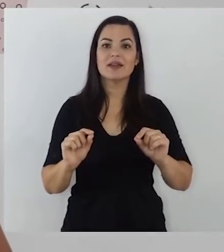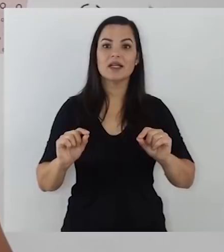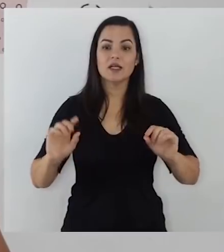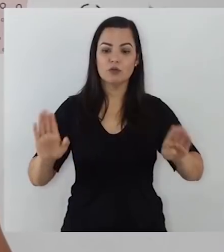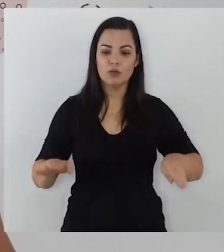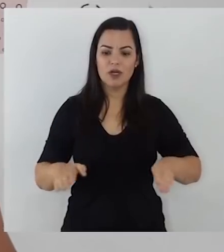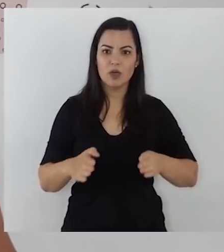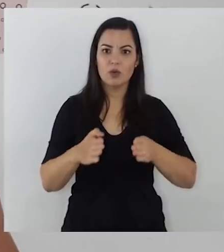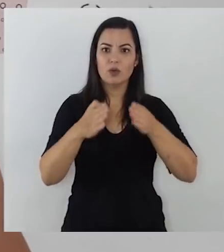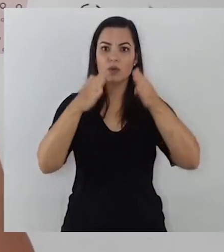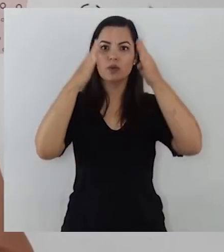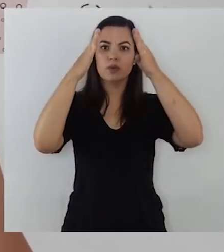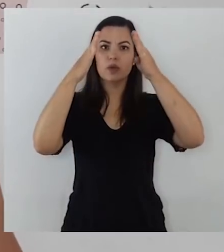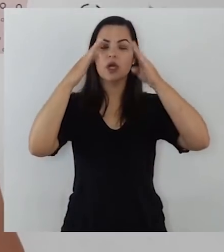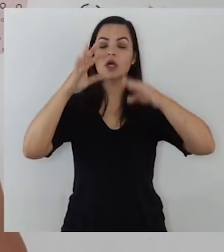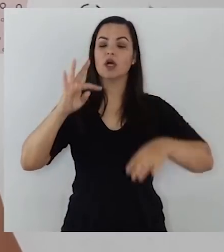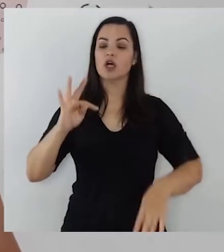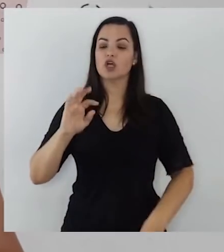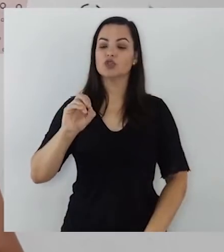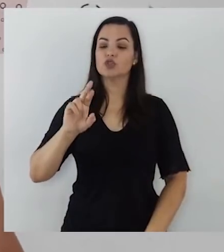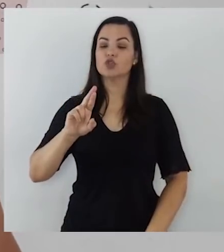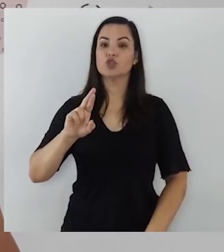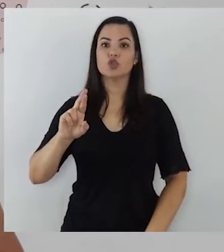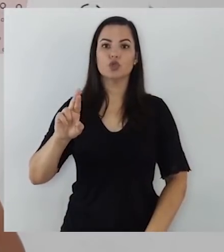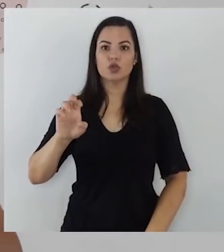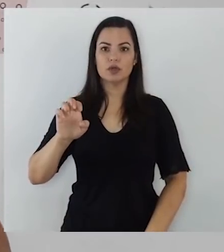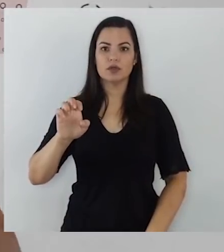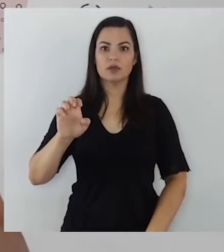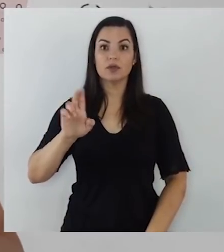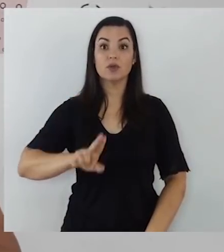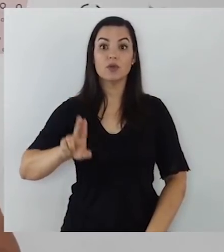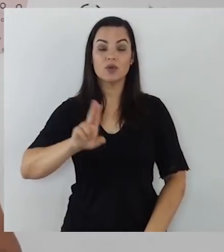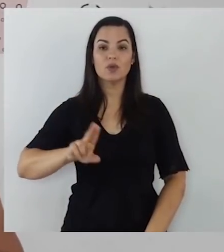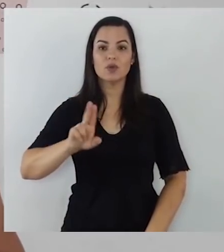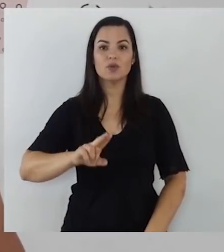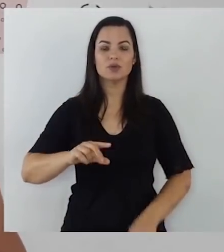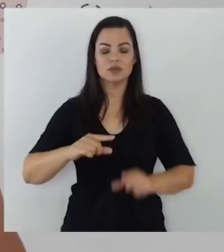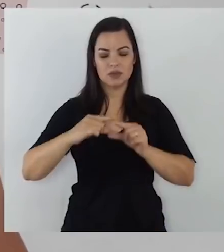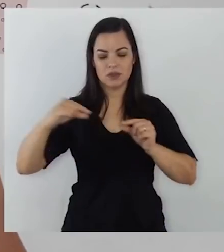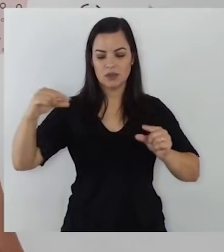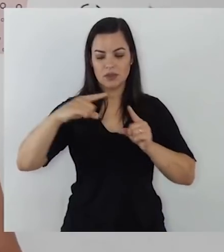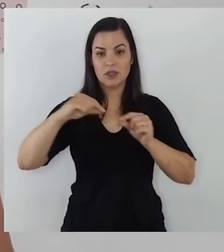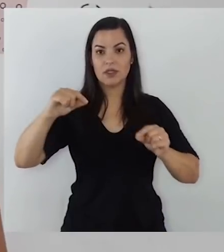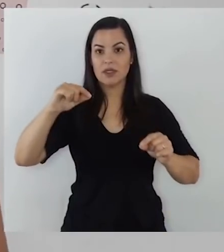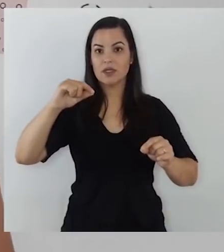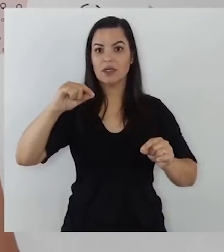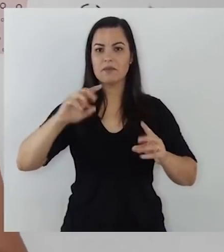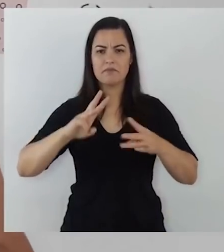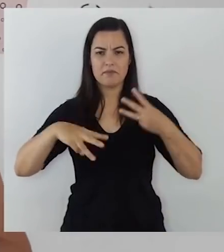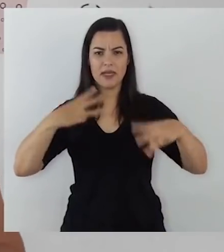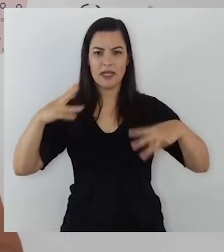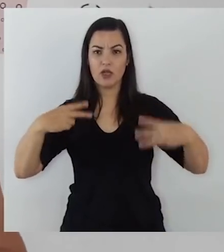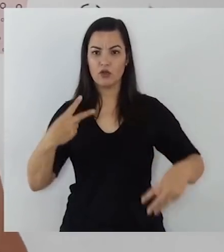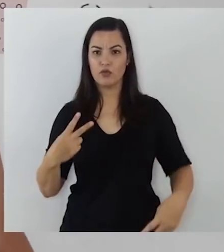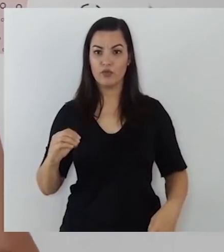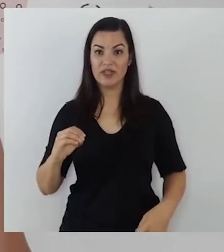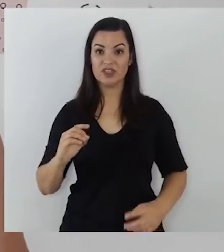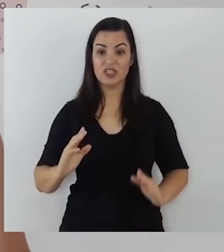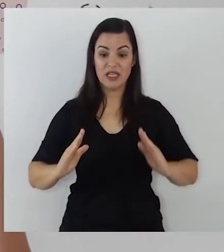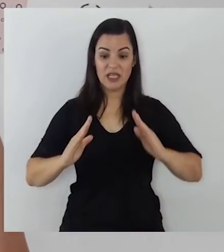uma torre com os 20 espaguetes e na ponta dessa